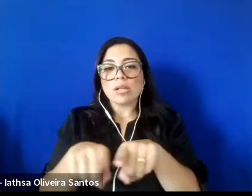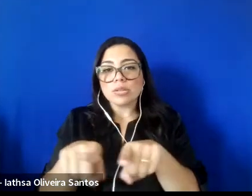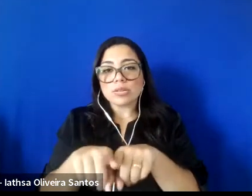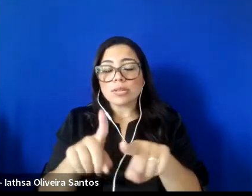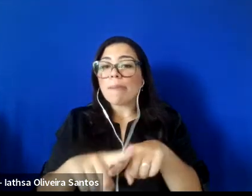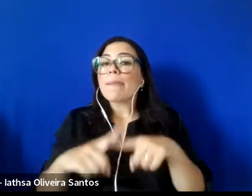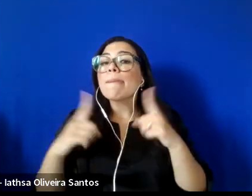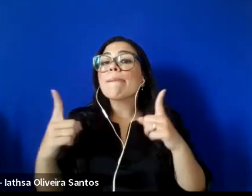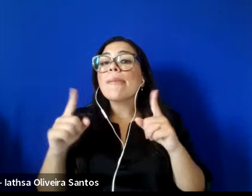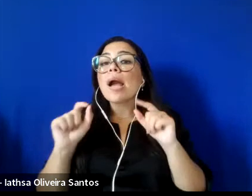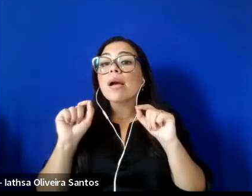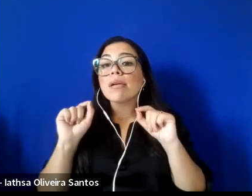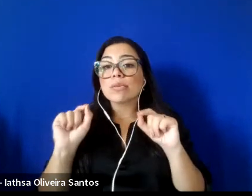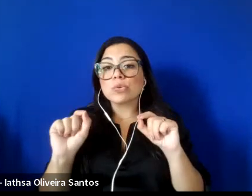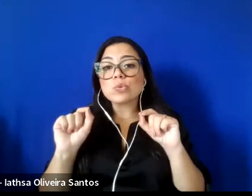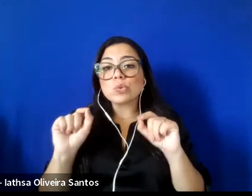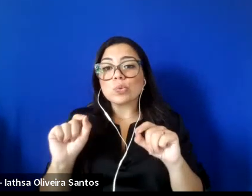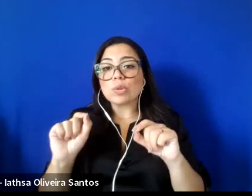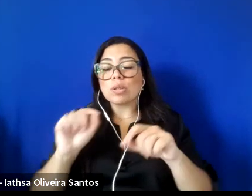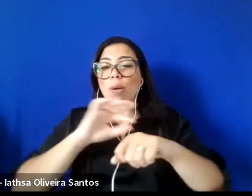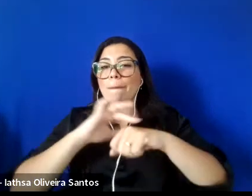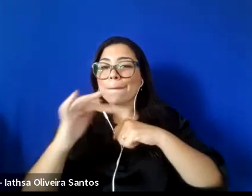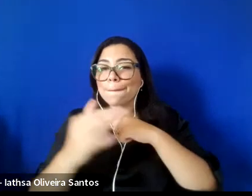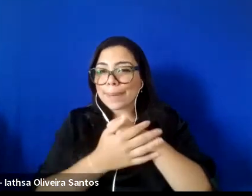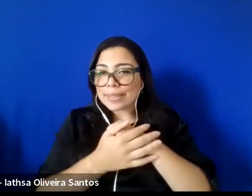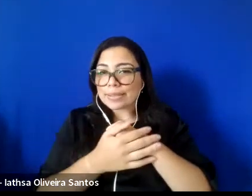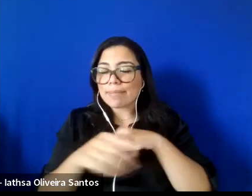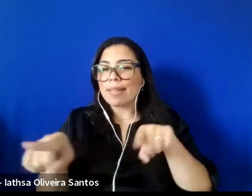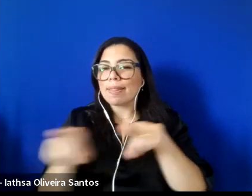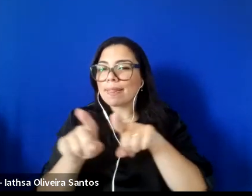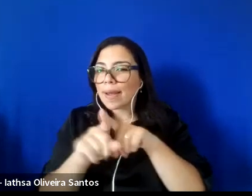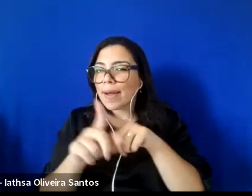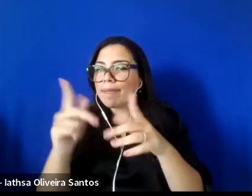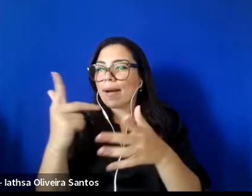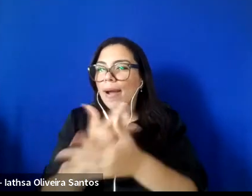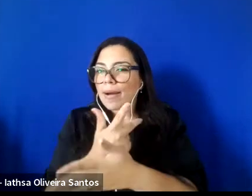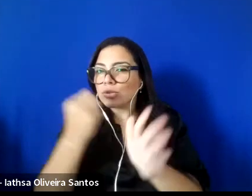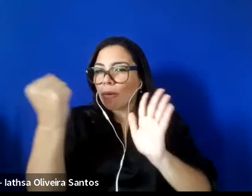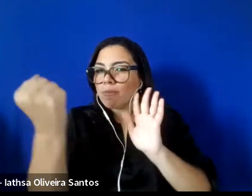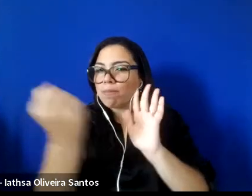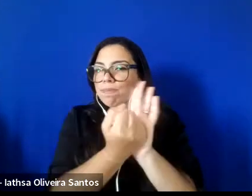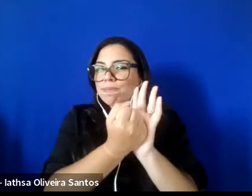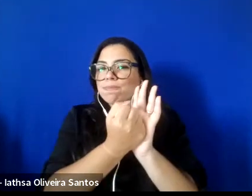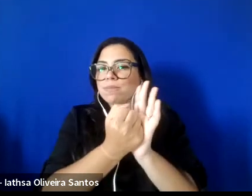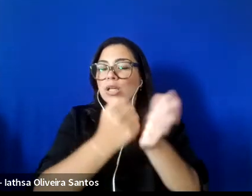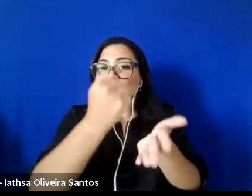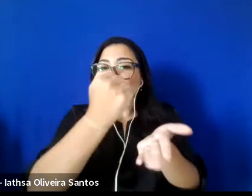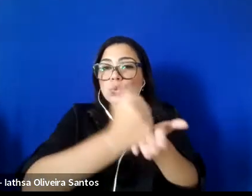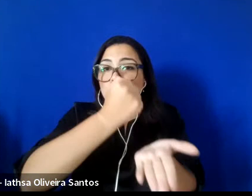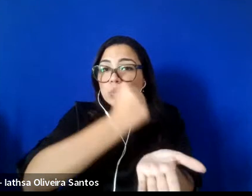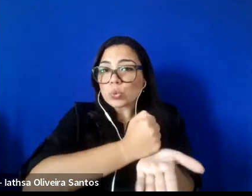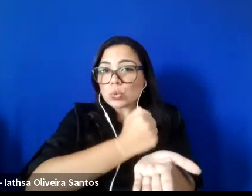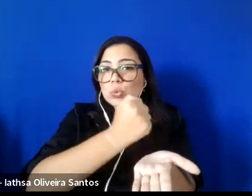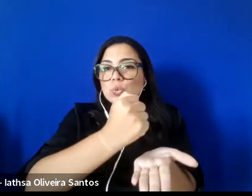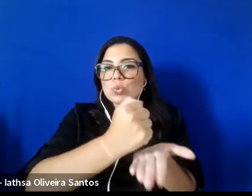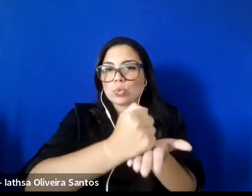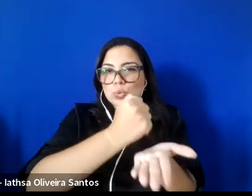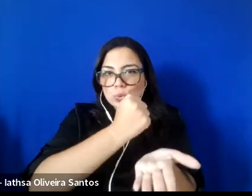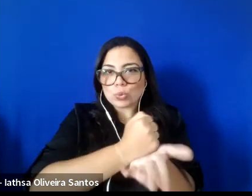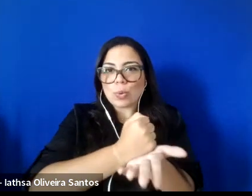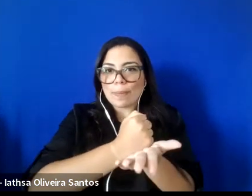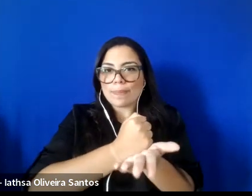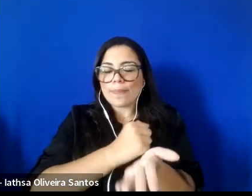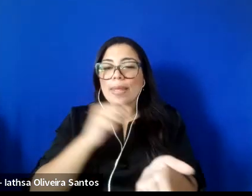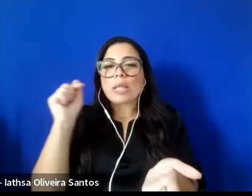Mas a pandemia também causou um grande impacto nos contratos. E, dentre todos